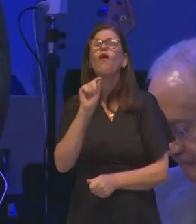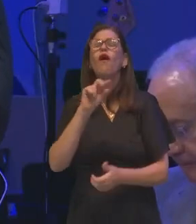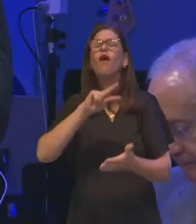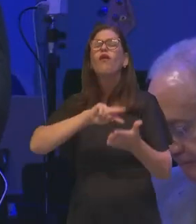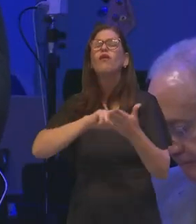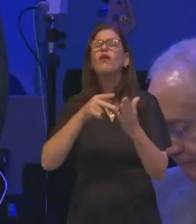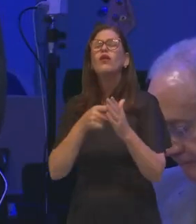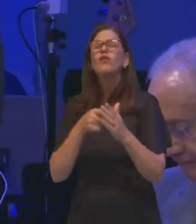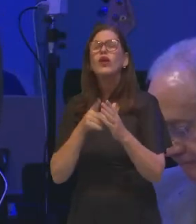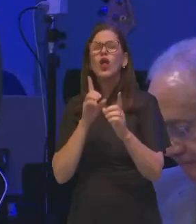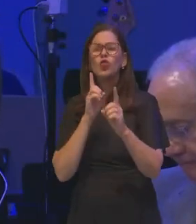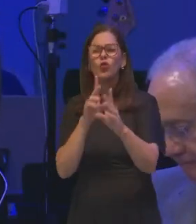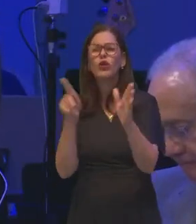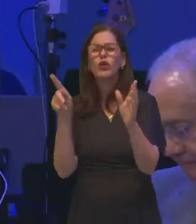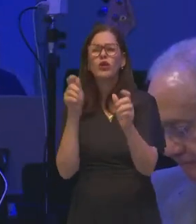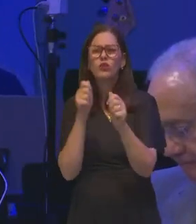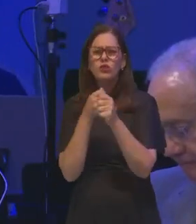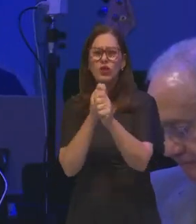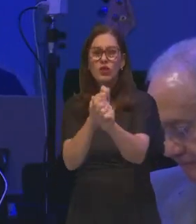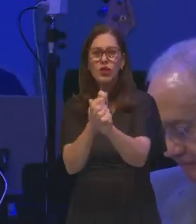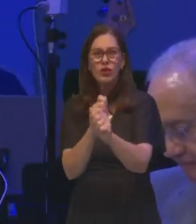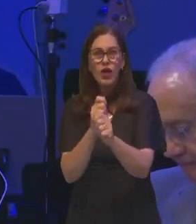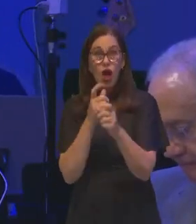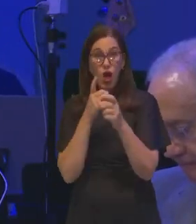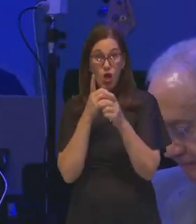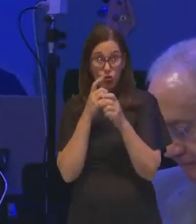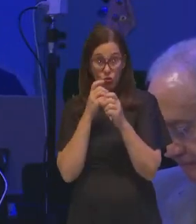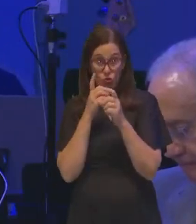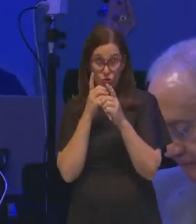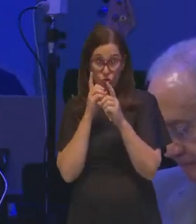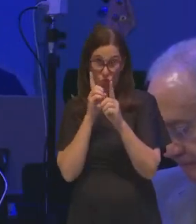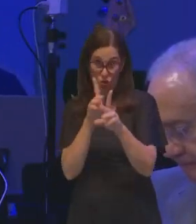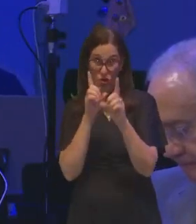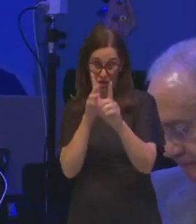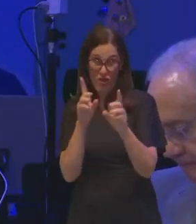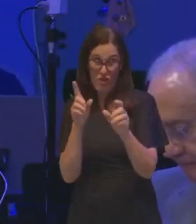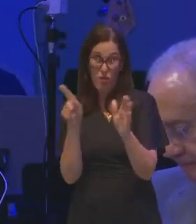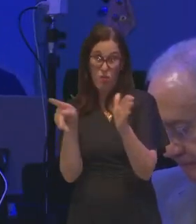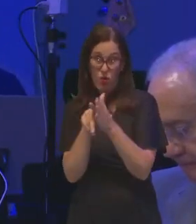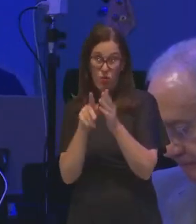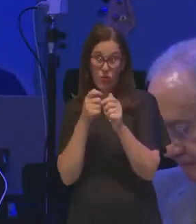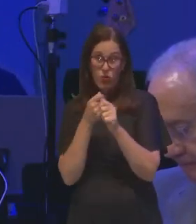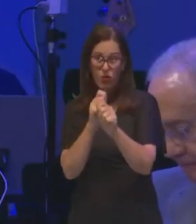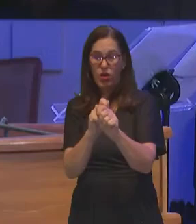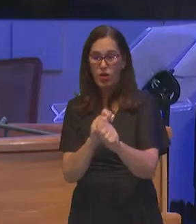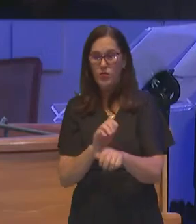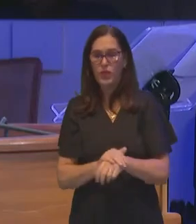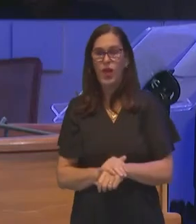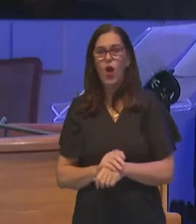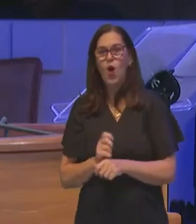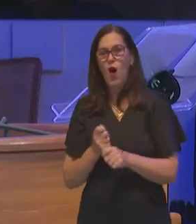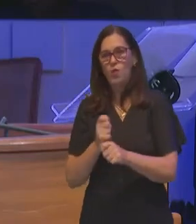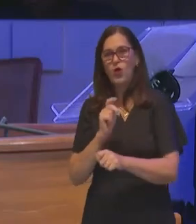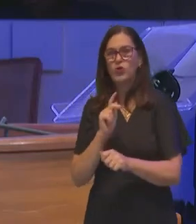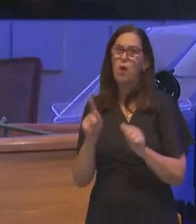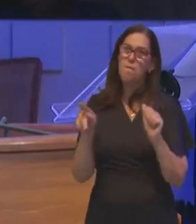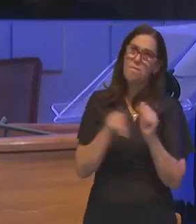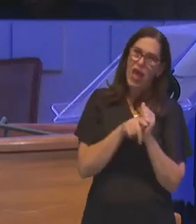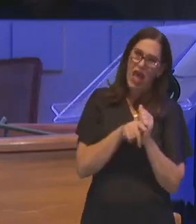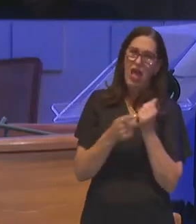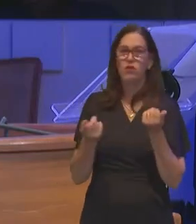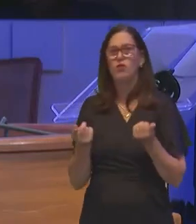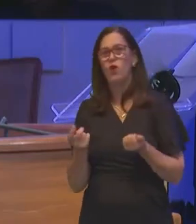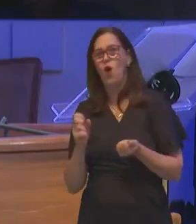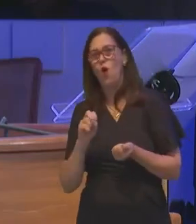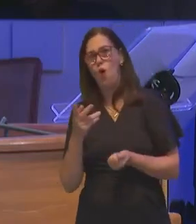doutrina dos apóstolos? Doutrina dos apóstolos não é simplesmente porque o apóstolo Pedro ou o